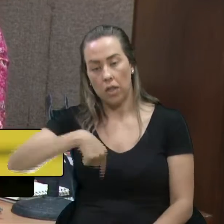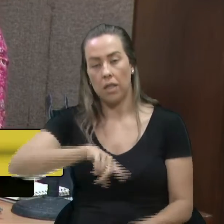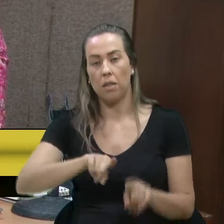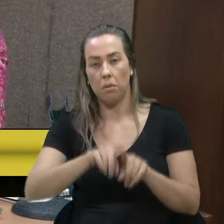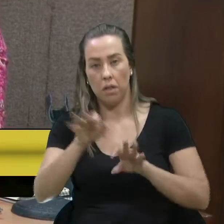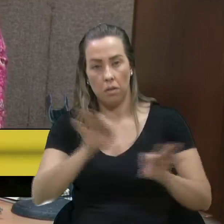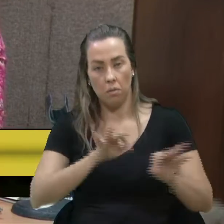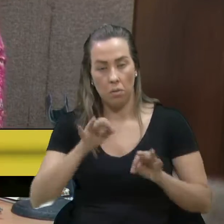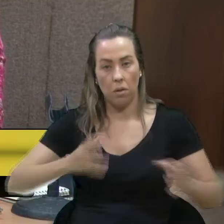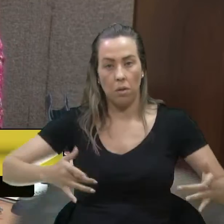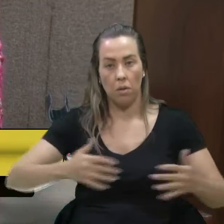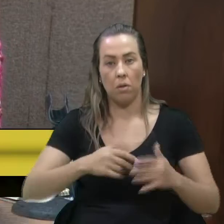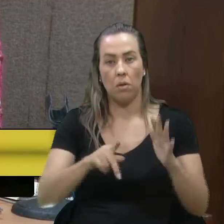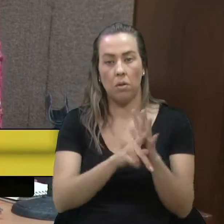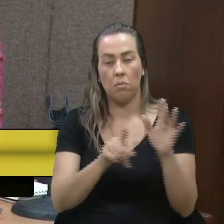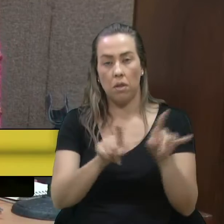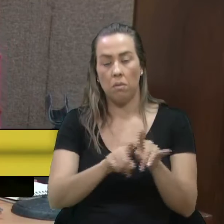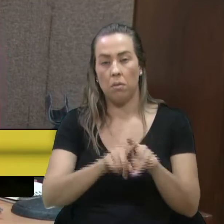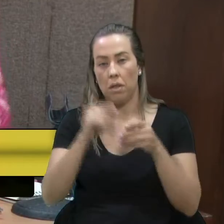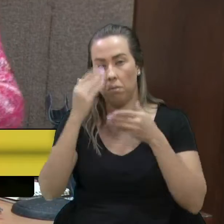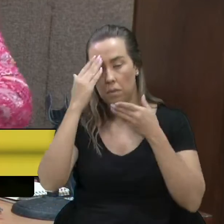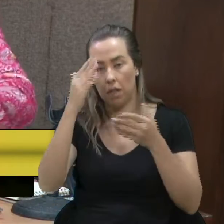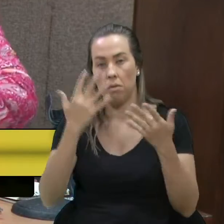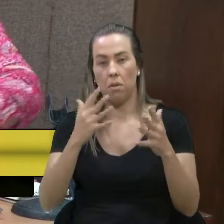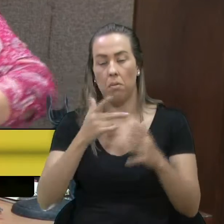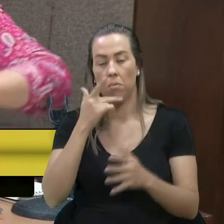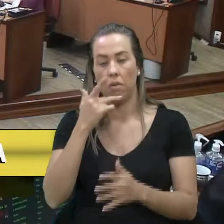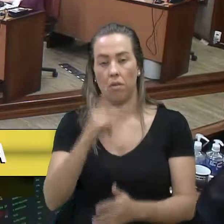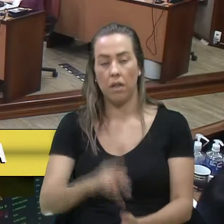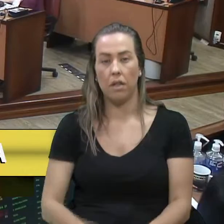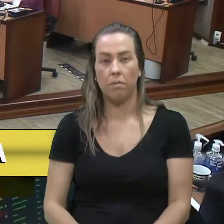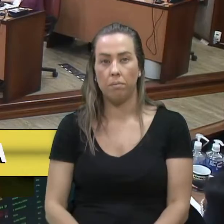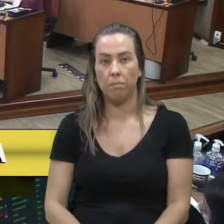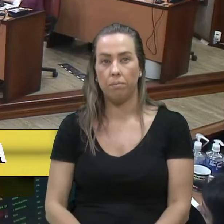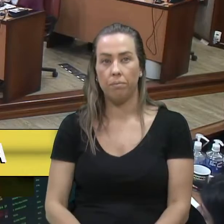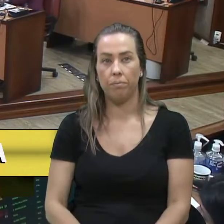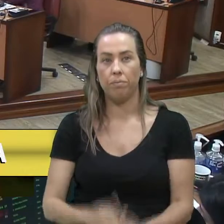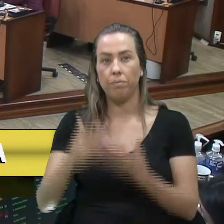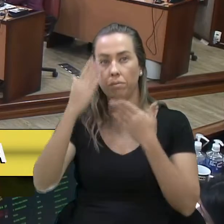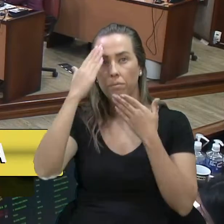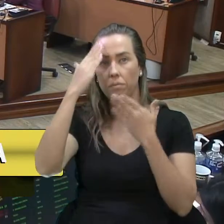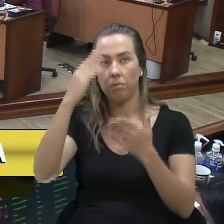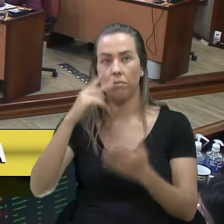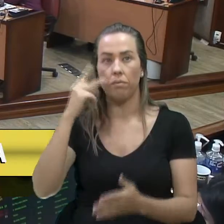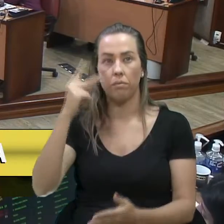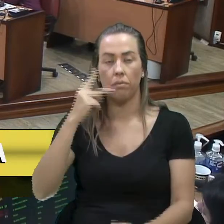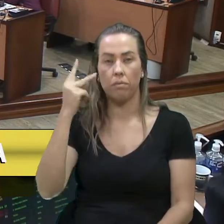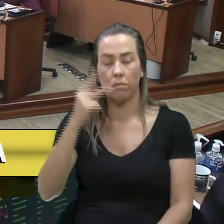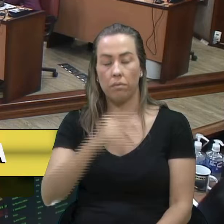também e recolhendo no nosso gabinete. Então, obrigada, parabéns pela fala. Obrigado, vereadora